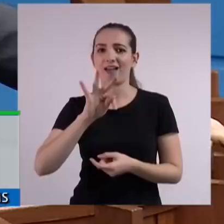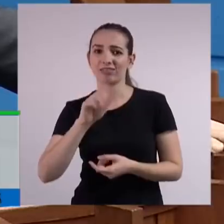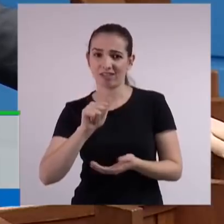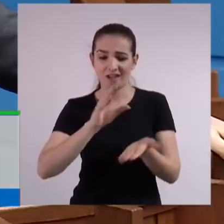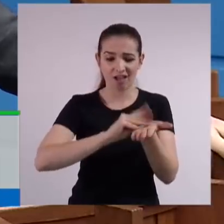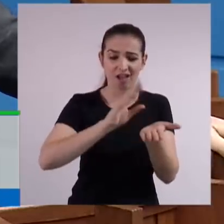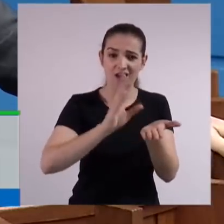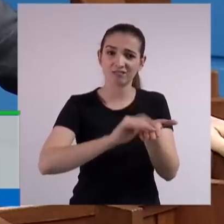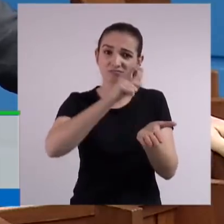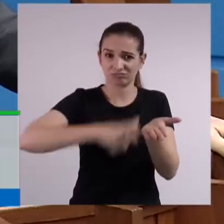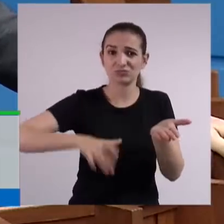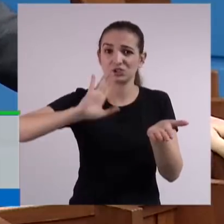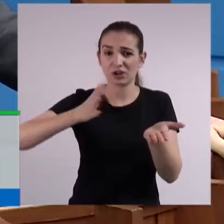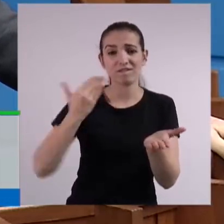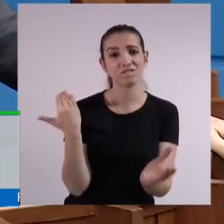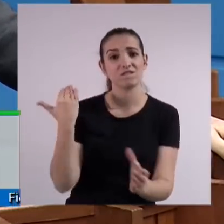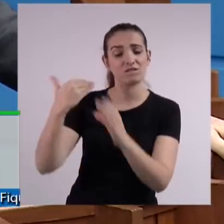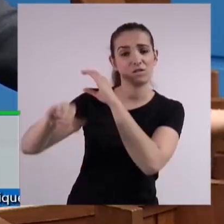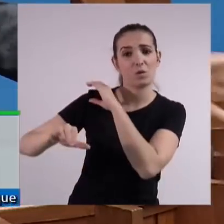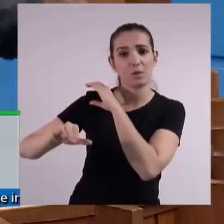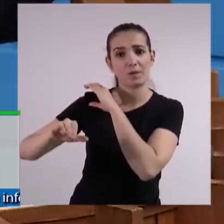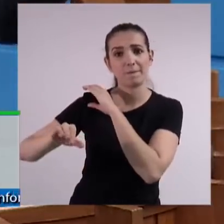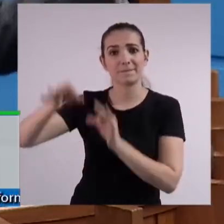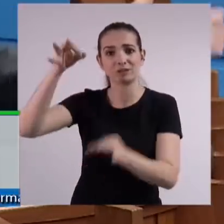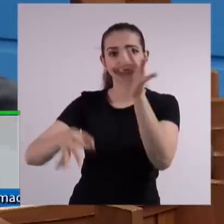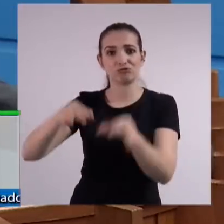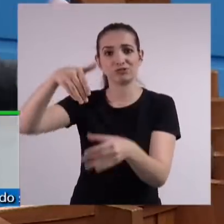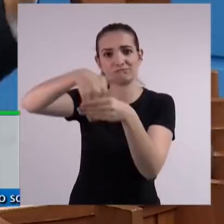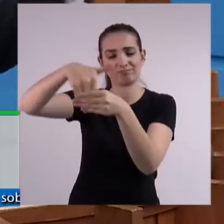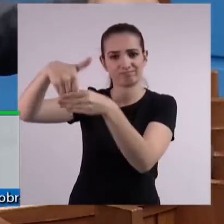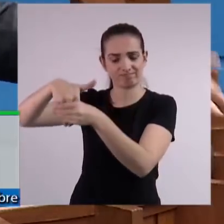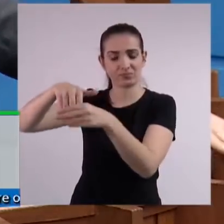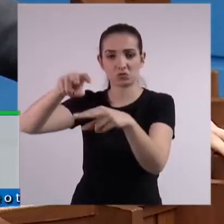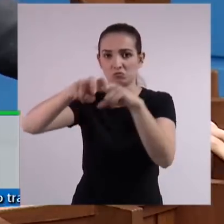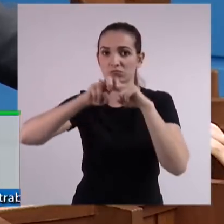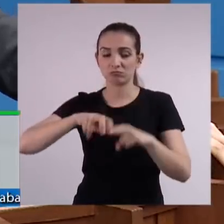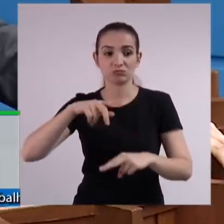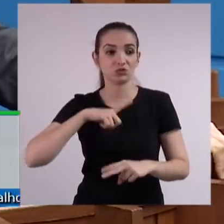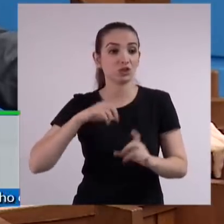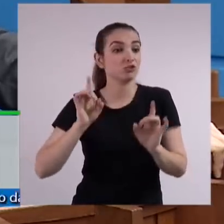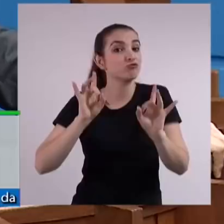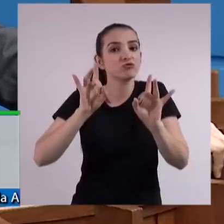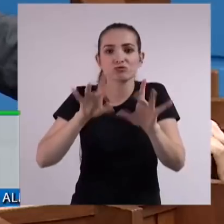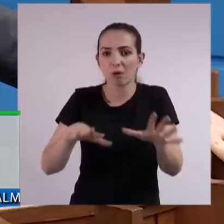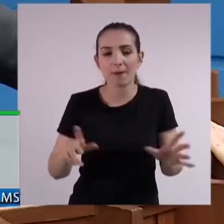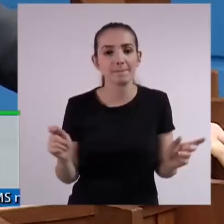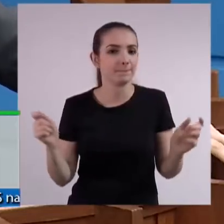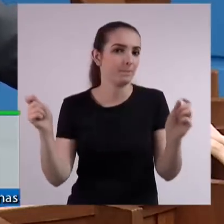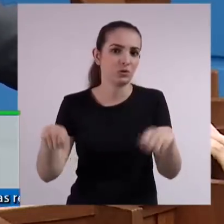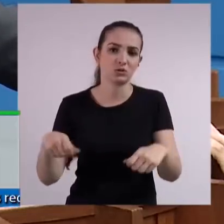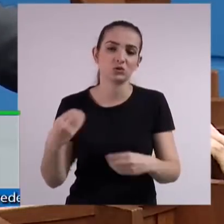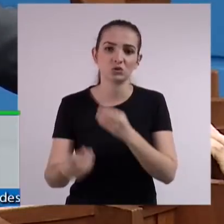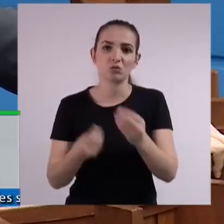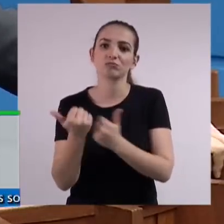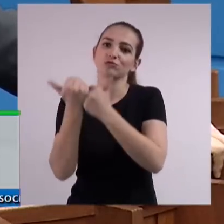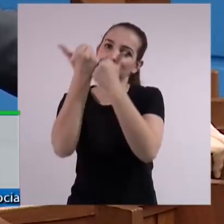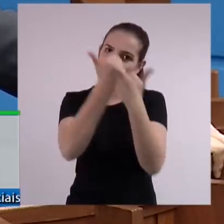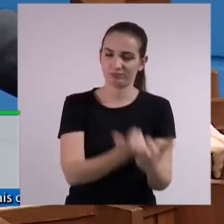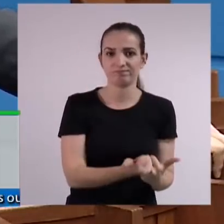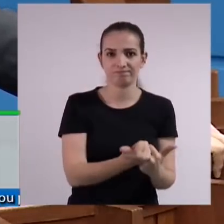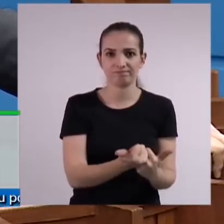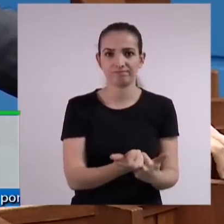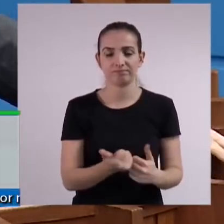submetida à Justiça Eleitoral. Havia apenas e tão somente a possibilidade de